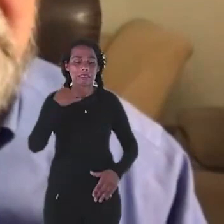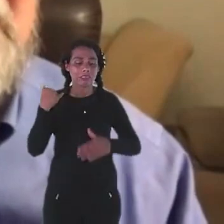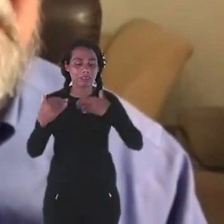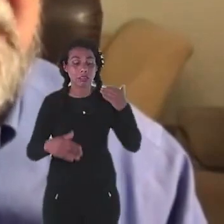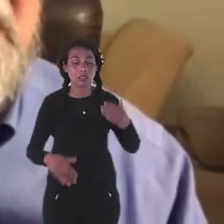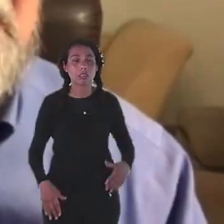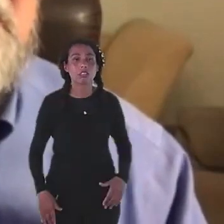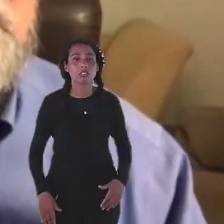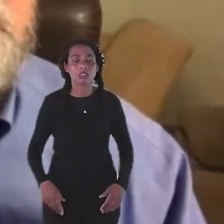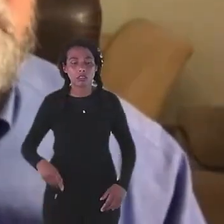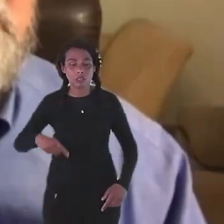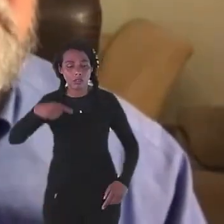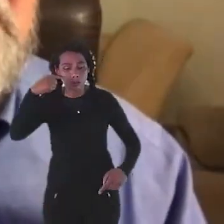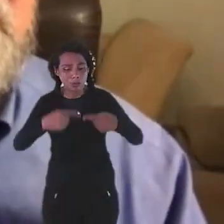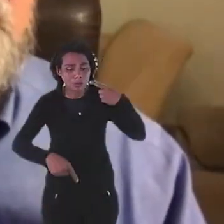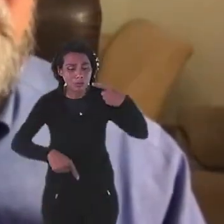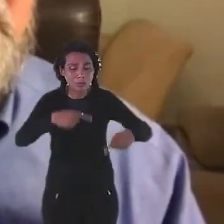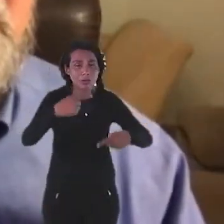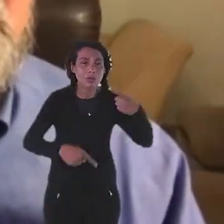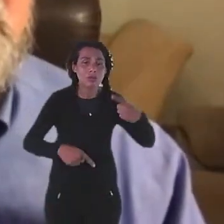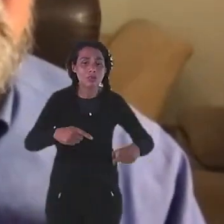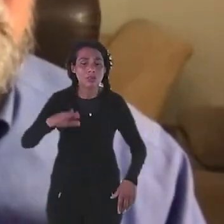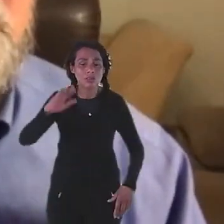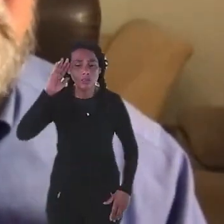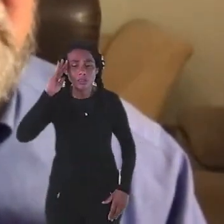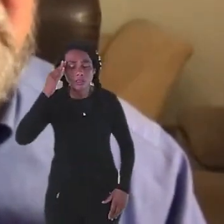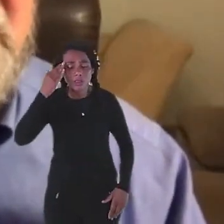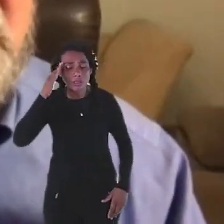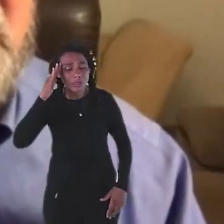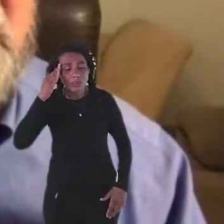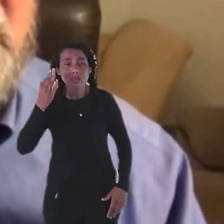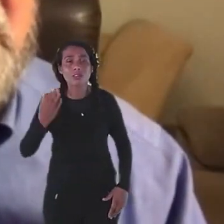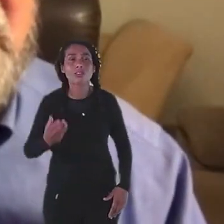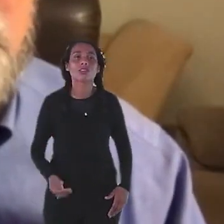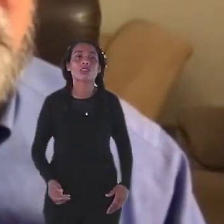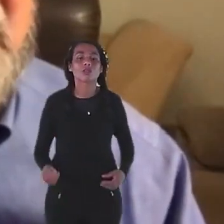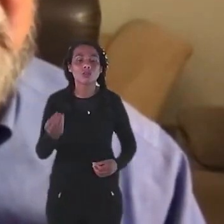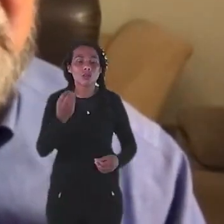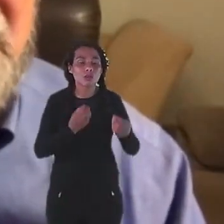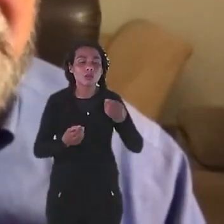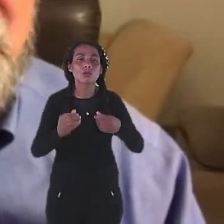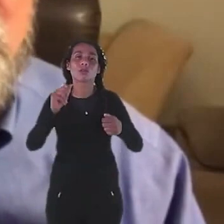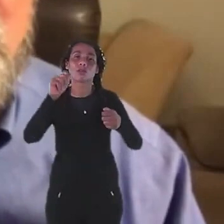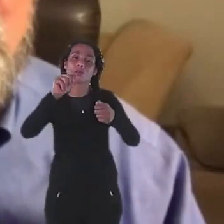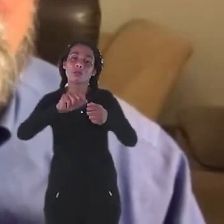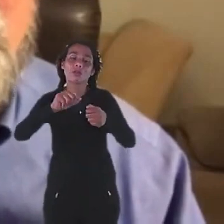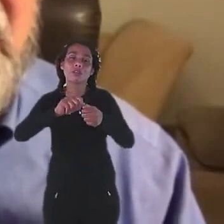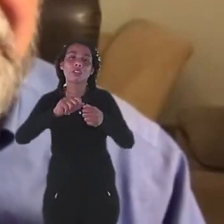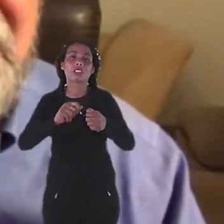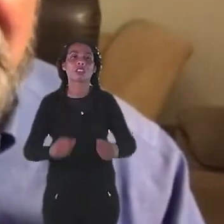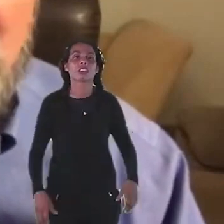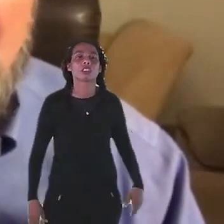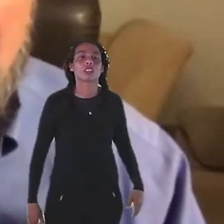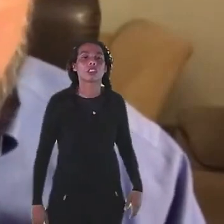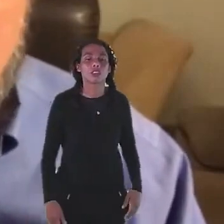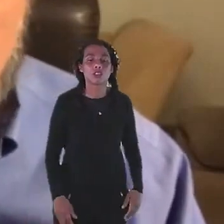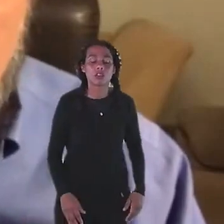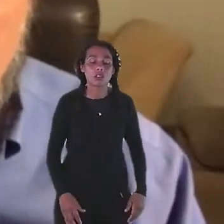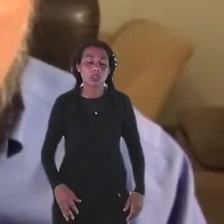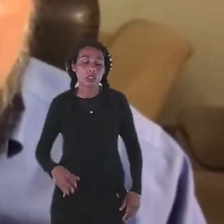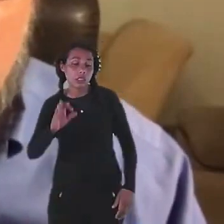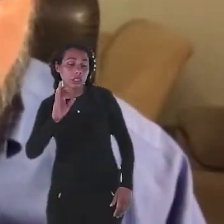políticos de entenderem esses problemas e agirem de maneira acordada, né? ou correta.